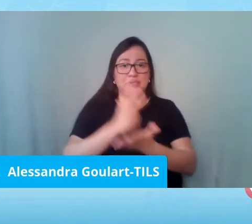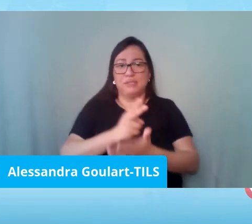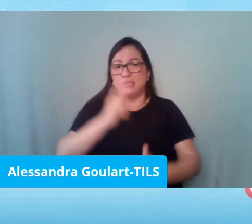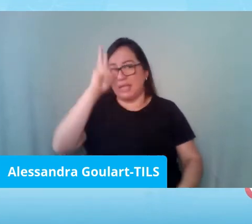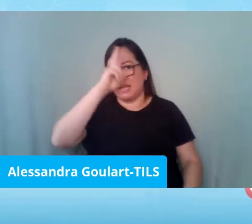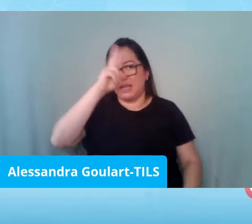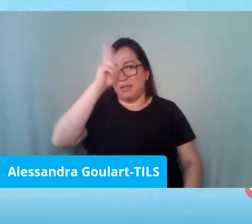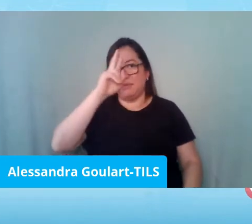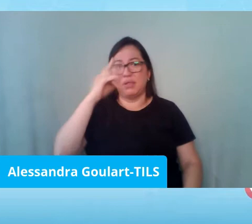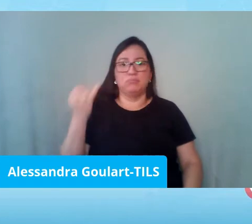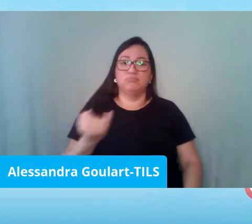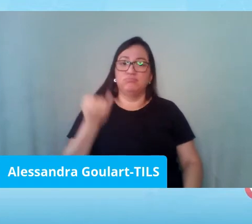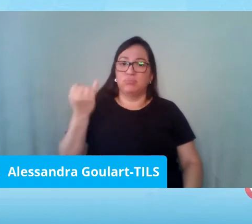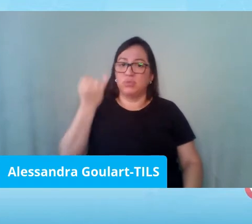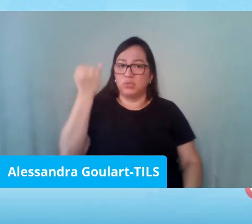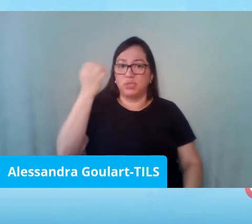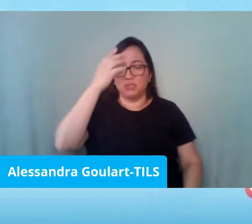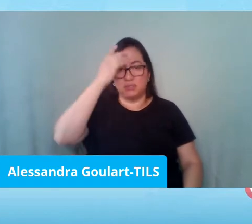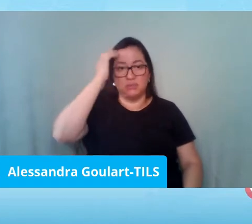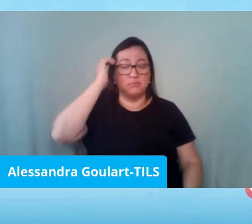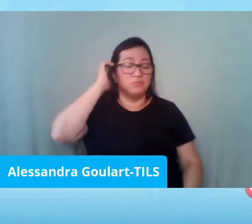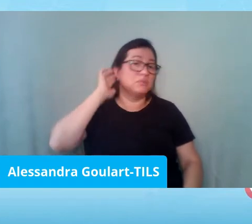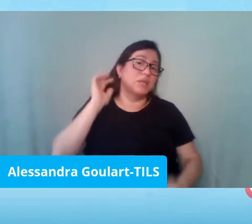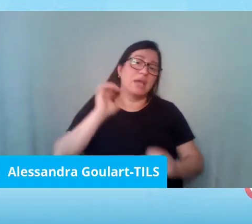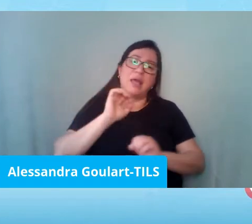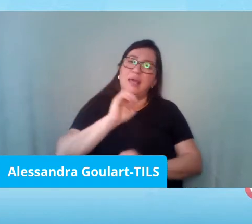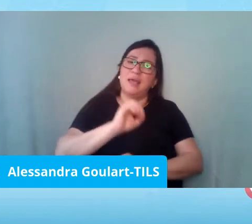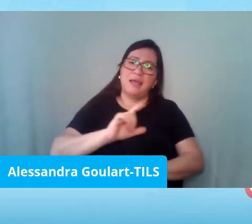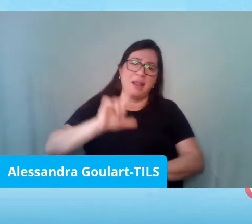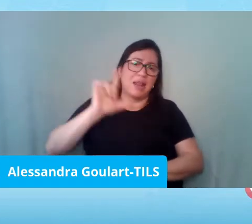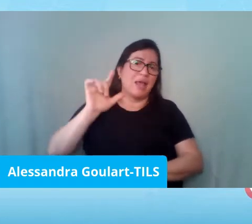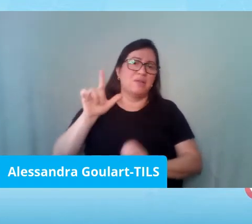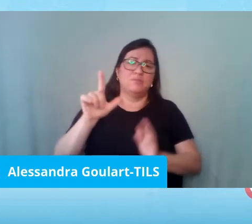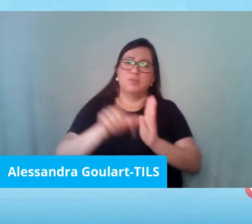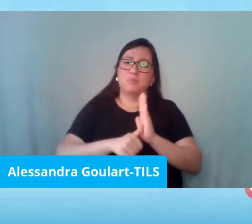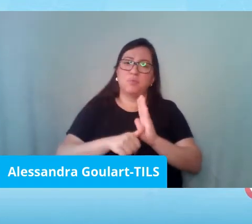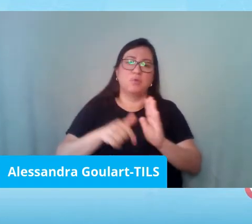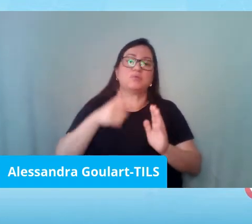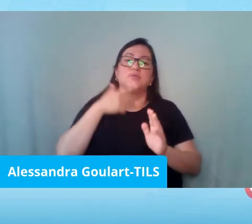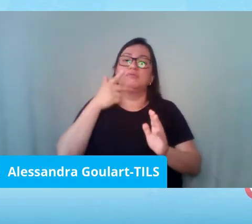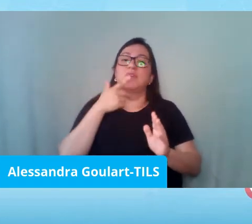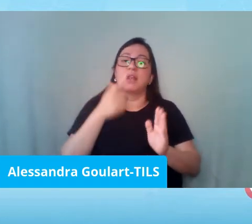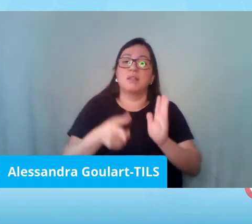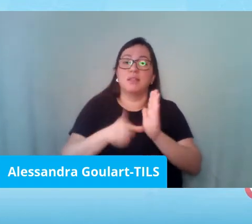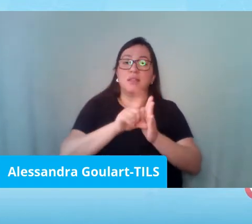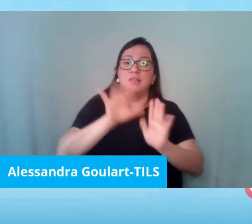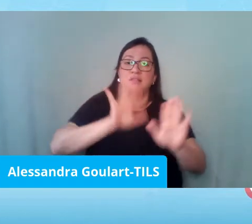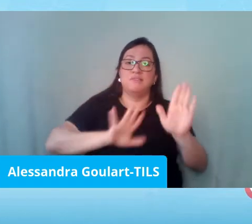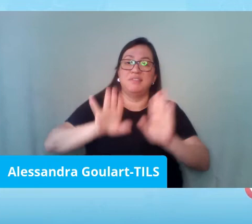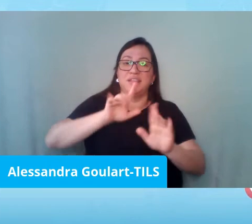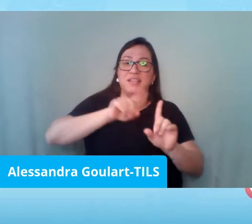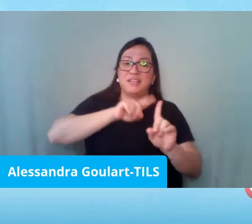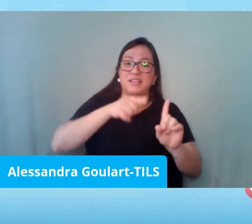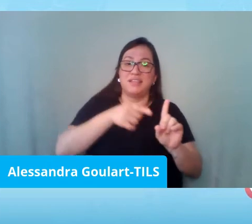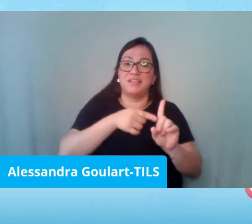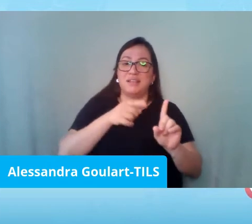ponto principal. E aí, depois, claro, a gente vai falar do pré-natal. E aí, a gente tem...